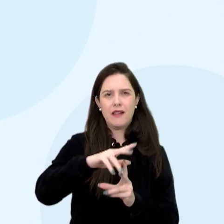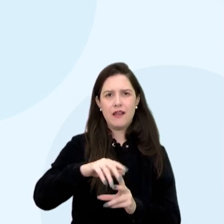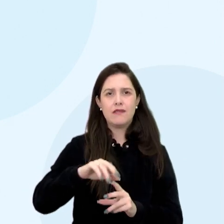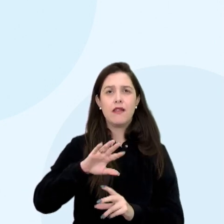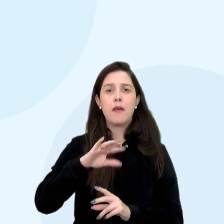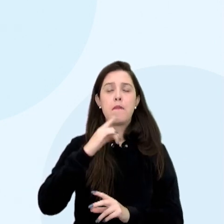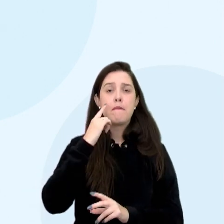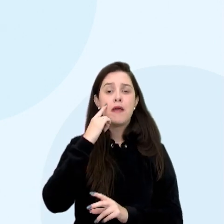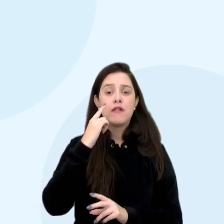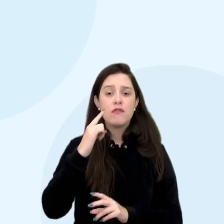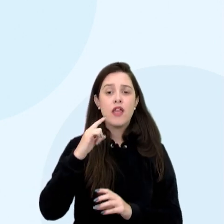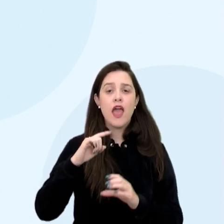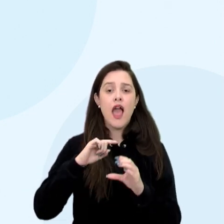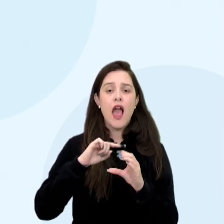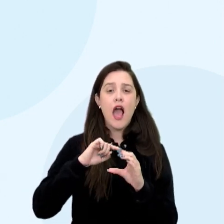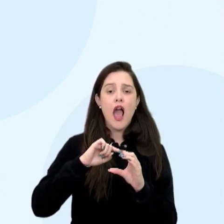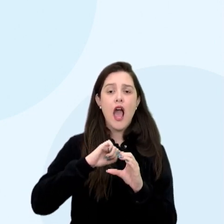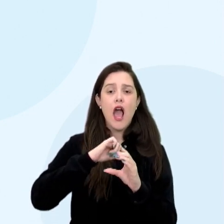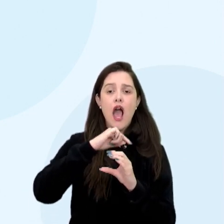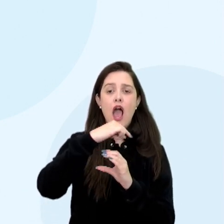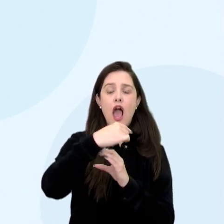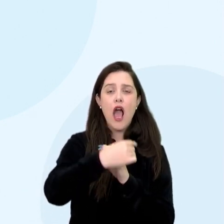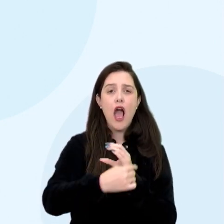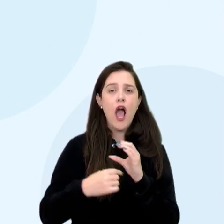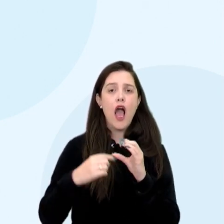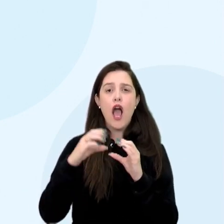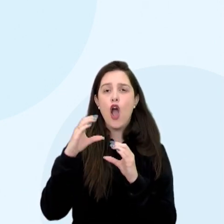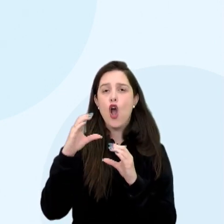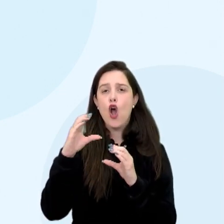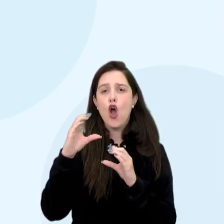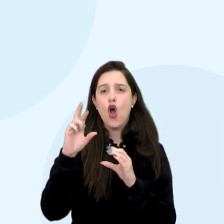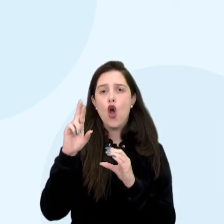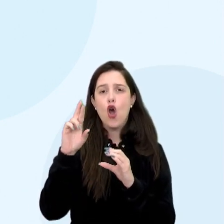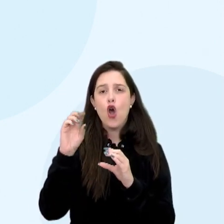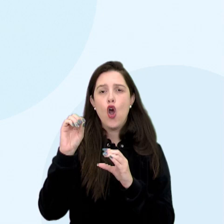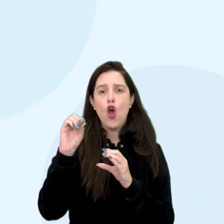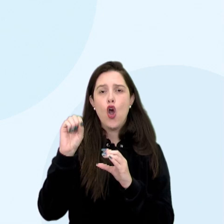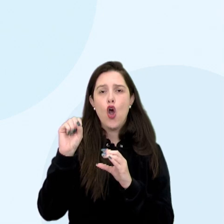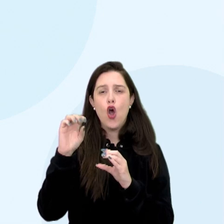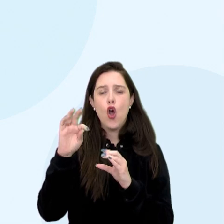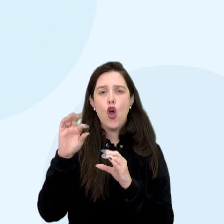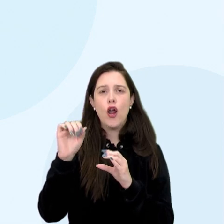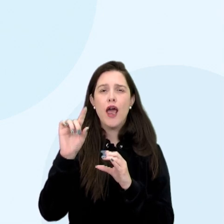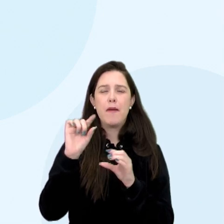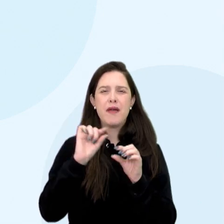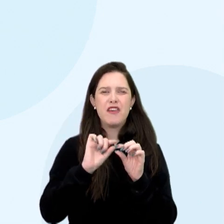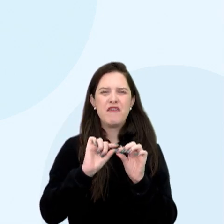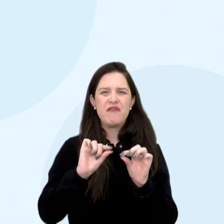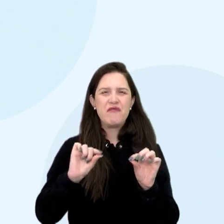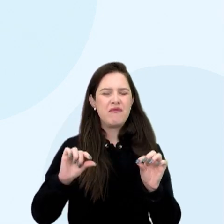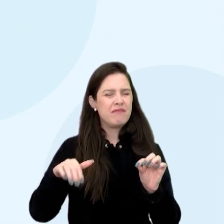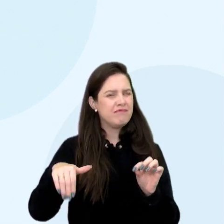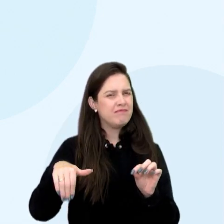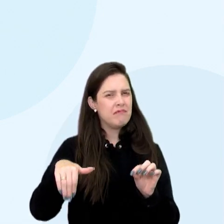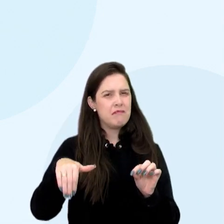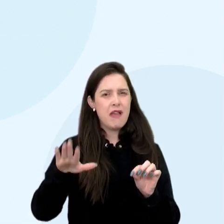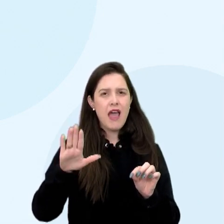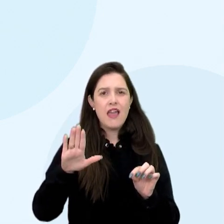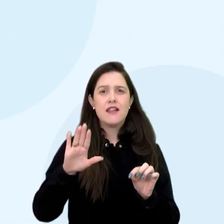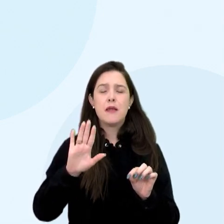a crosta como sendo uma crosta aí mais fina do planeta, e sendo mais fina ainda na